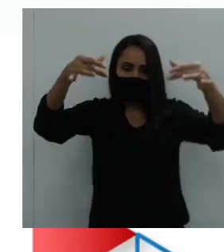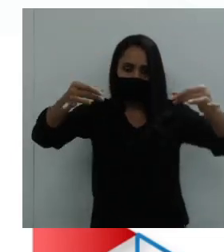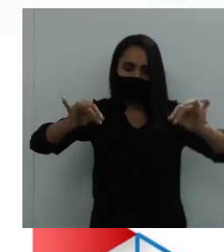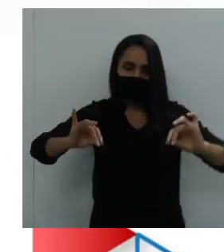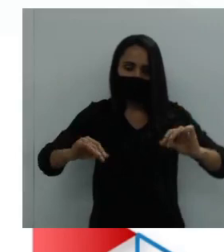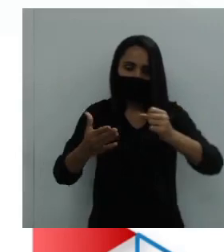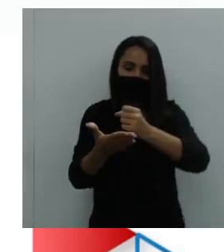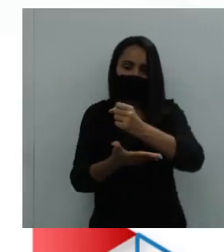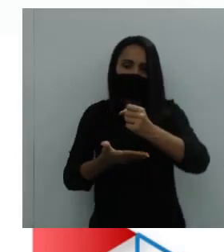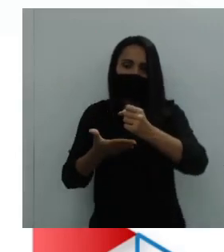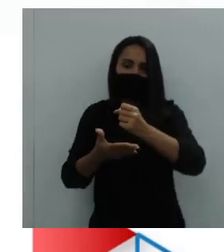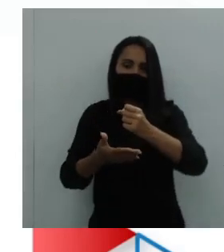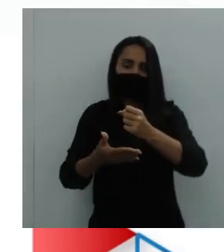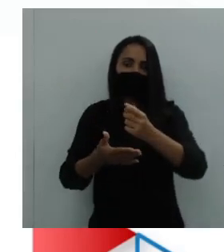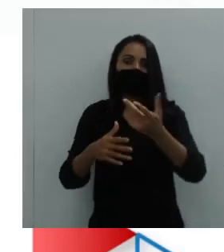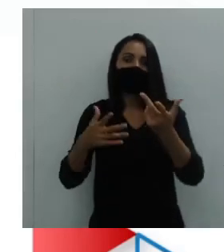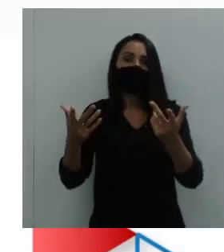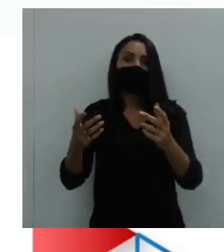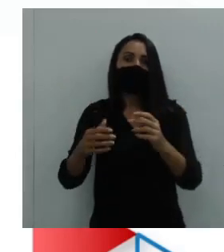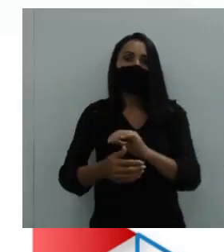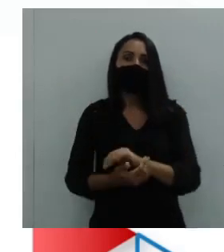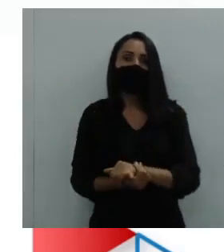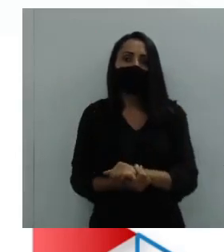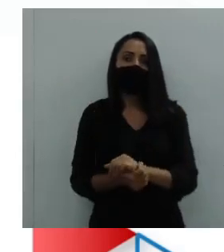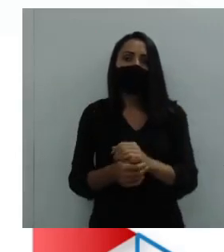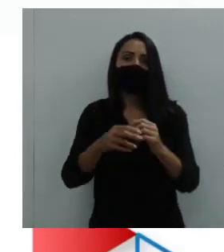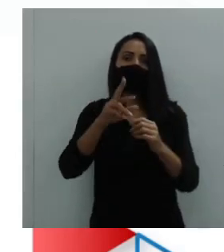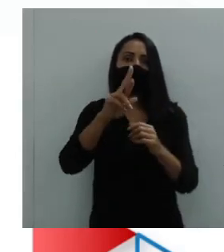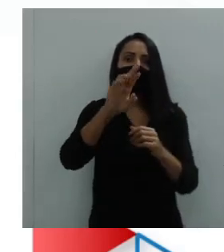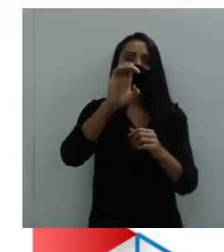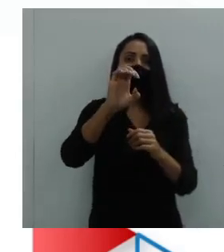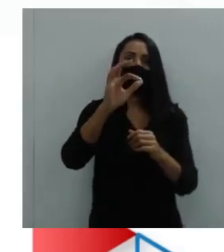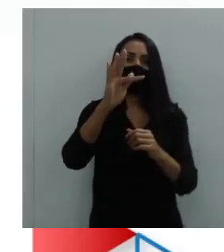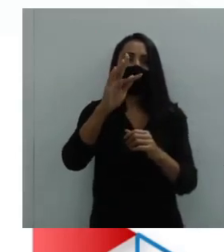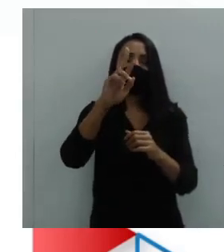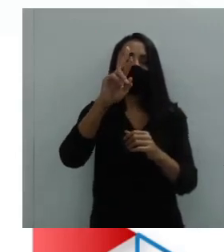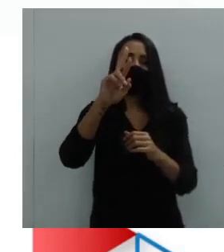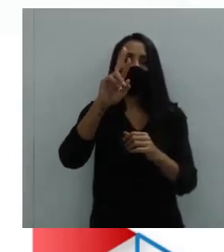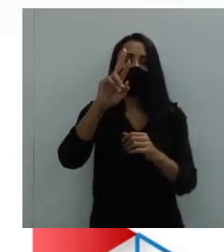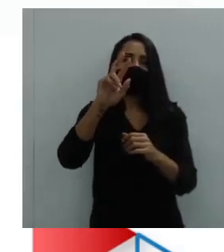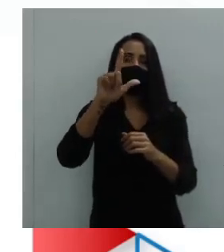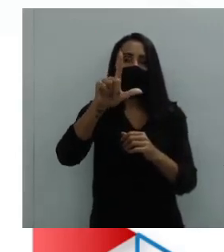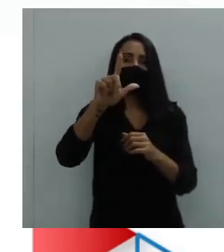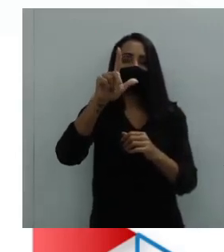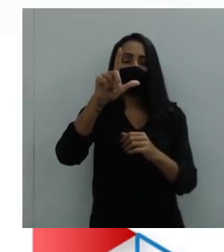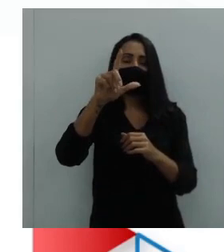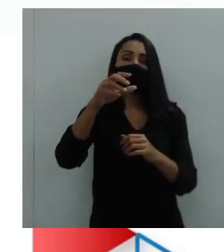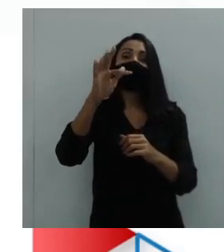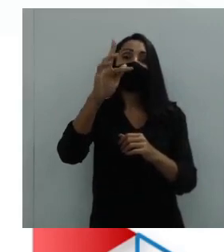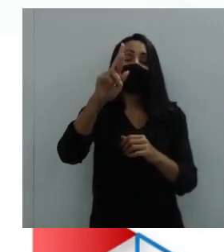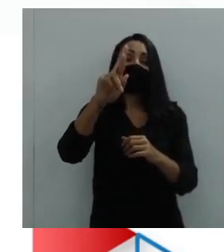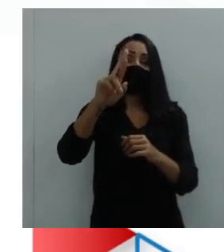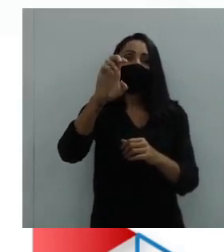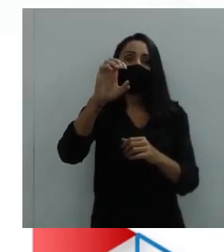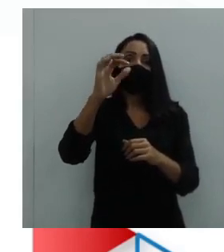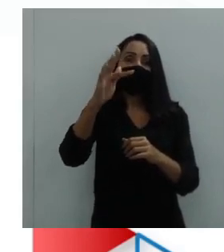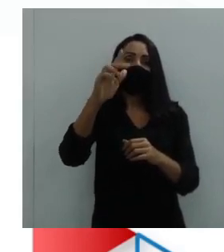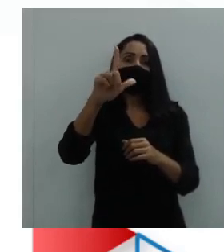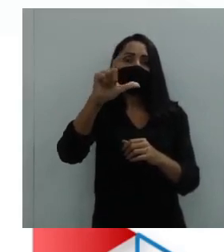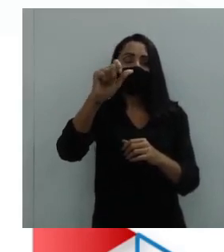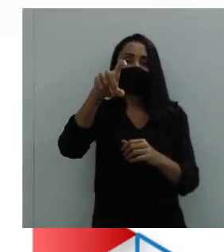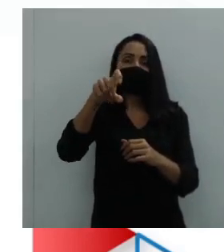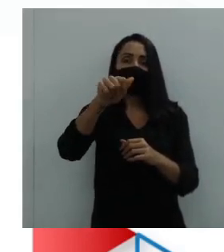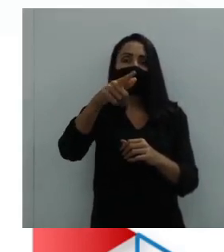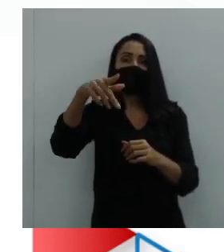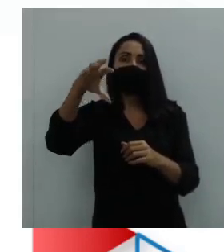voltada para a base do outro. Isso é chamado de reflexão. Ficou claro? Então, ó, segue comigo. Ó. Menos 3, que era 3,